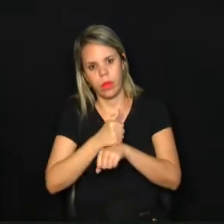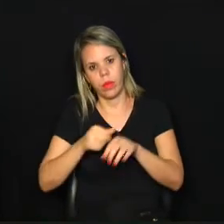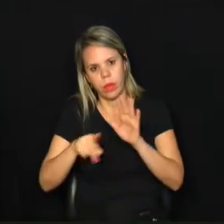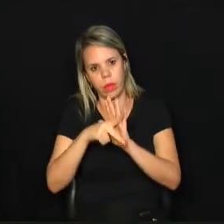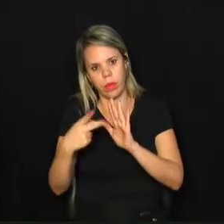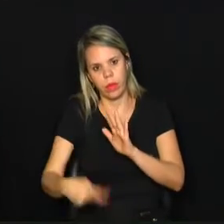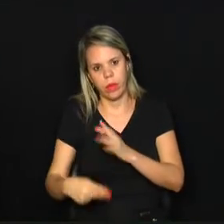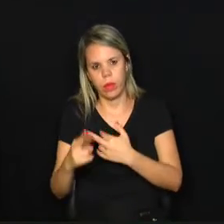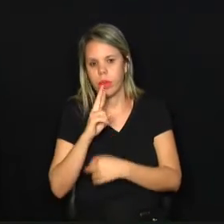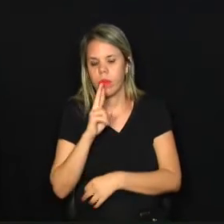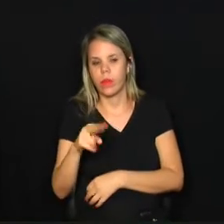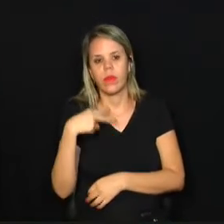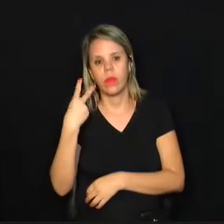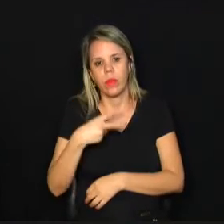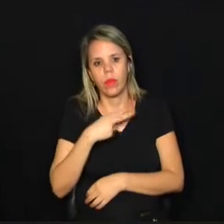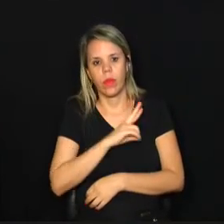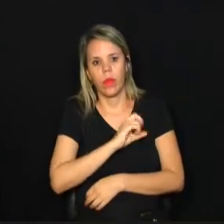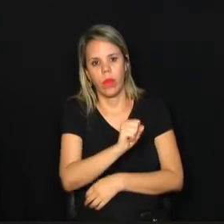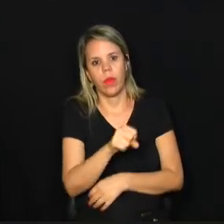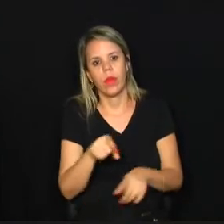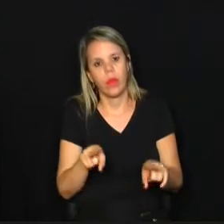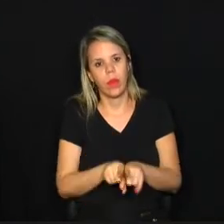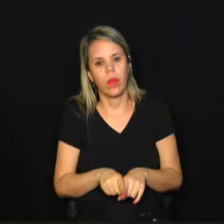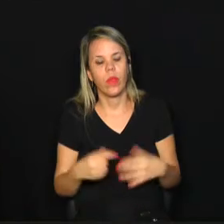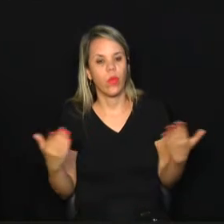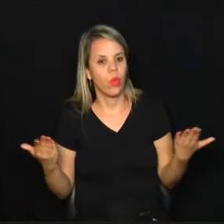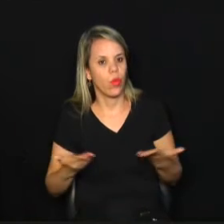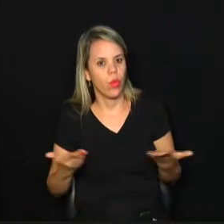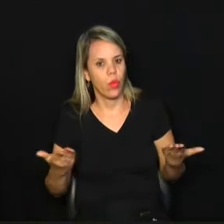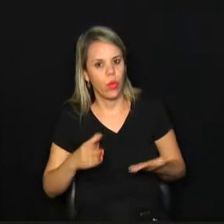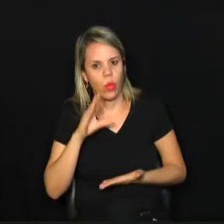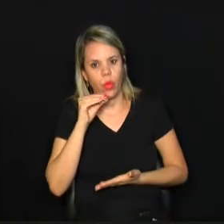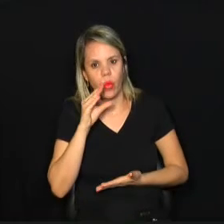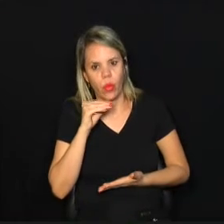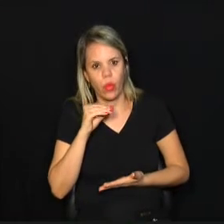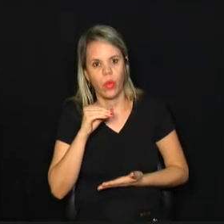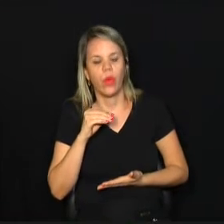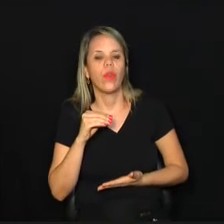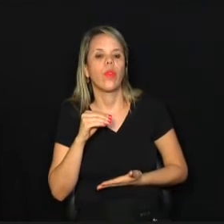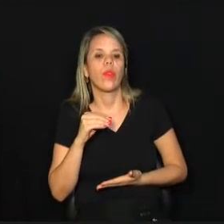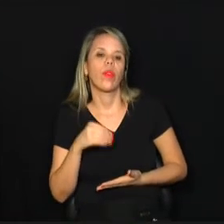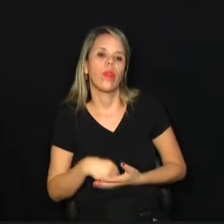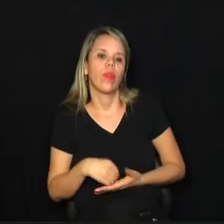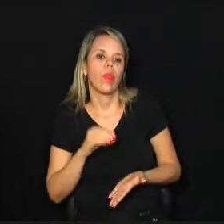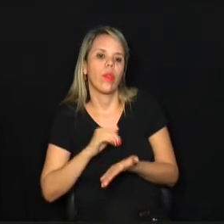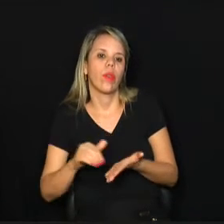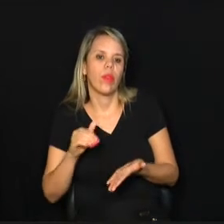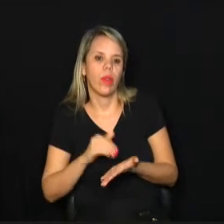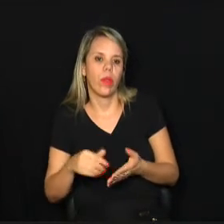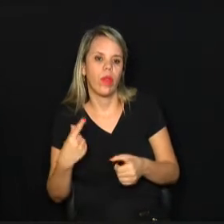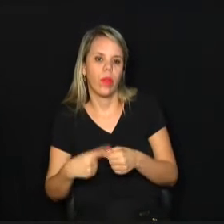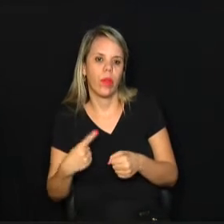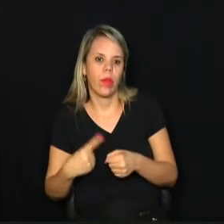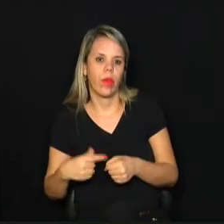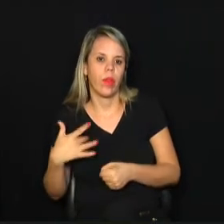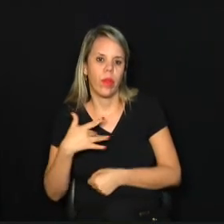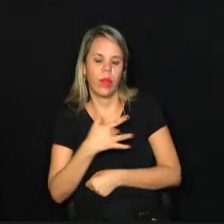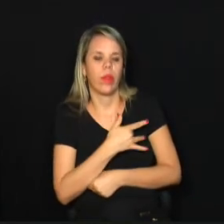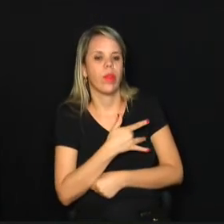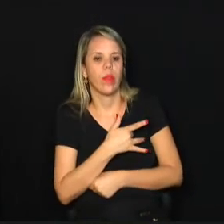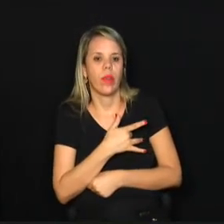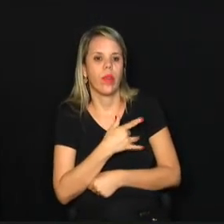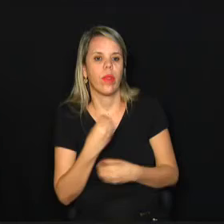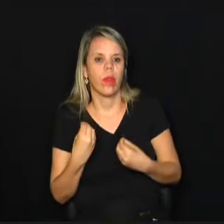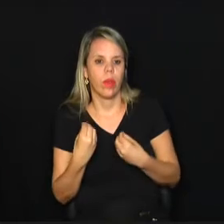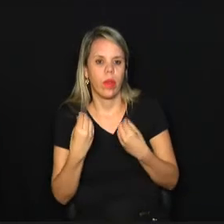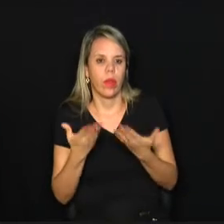Aí, respondendo ao vereador Rossini também. Hoje, os funcionários são da rede da Secretaria Municipal de Saúde,